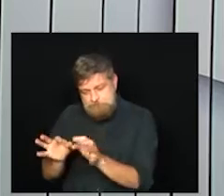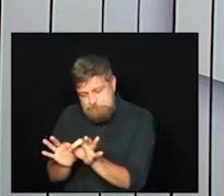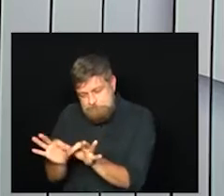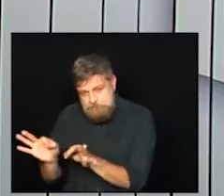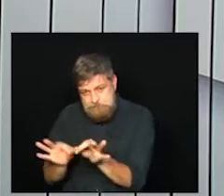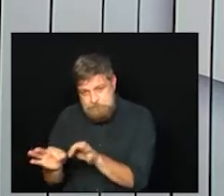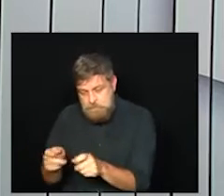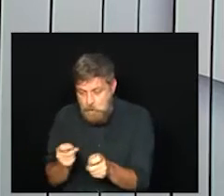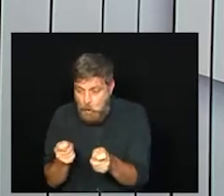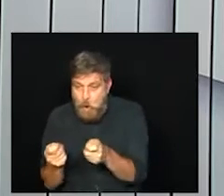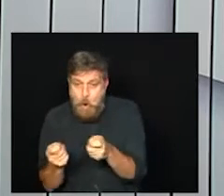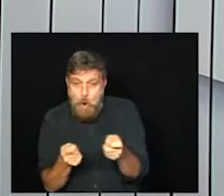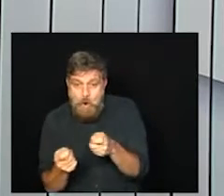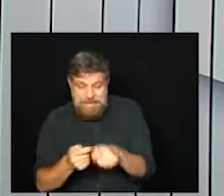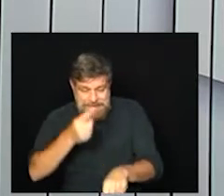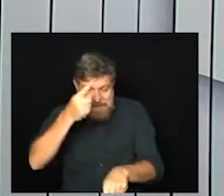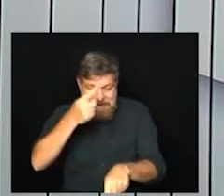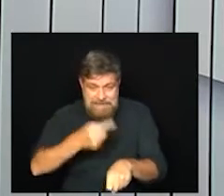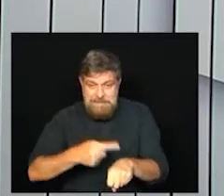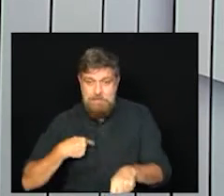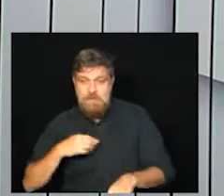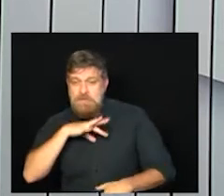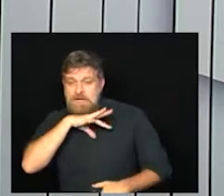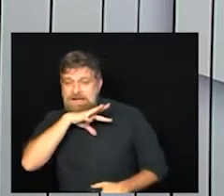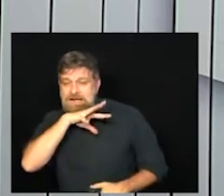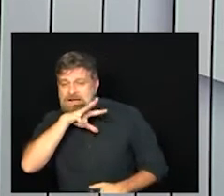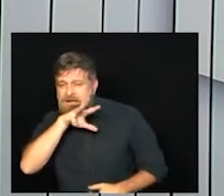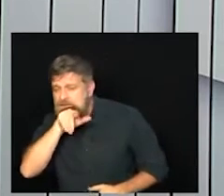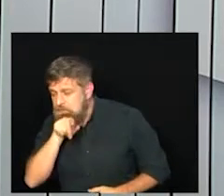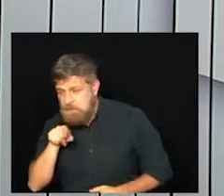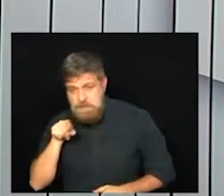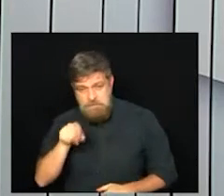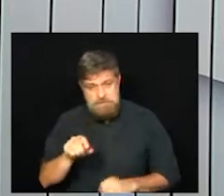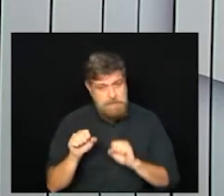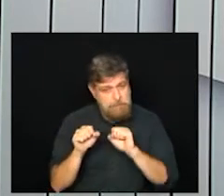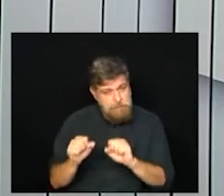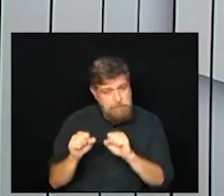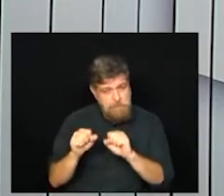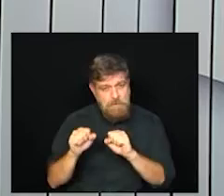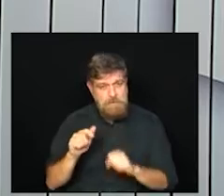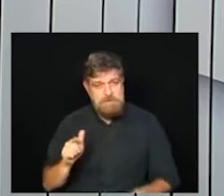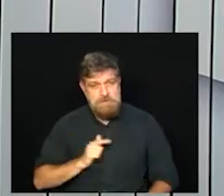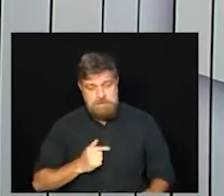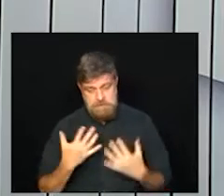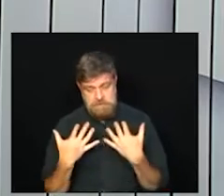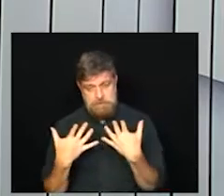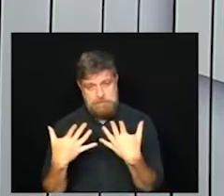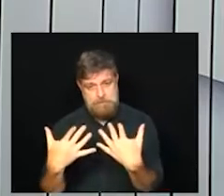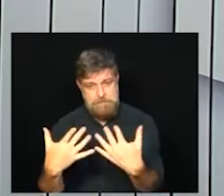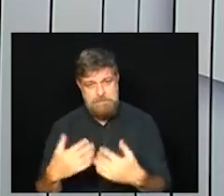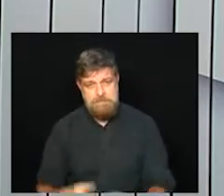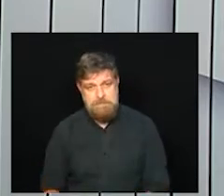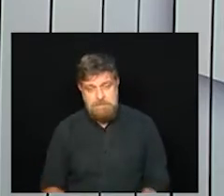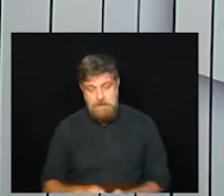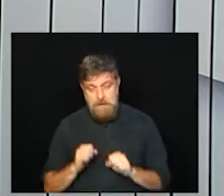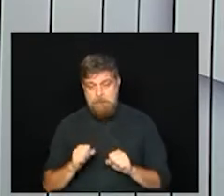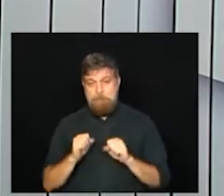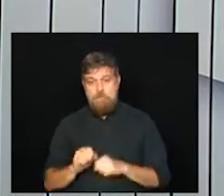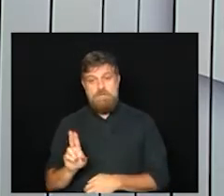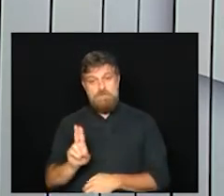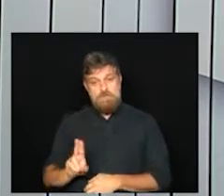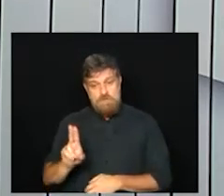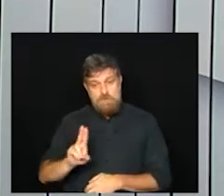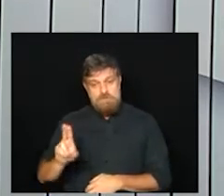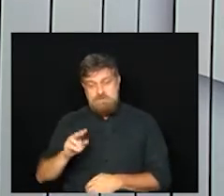para monitorar em tempo real a nossa fauna. E você de casa, você que está nos acompanhando, pode